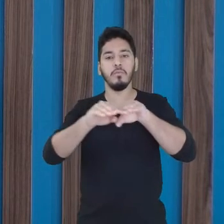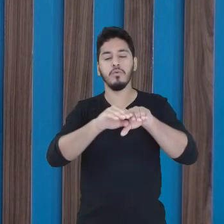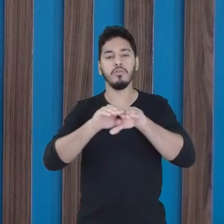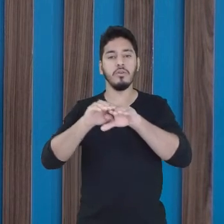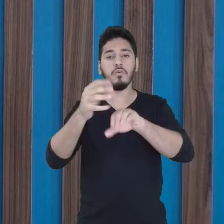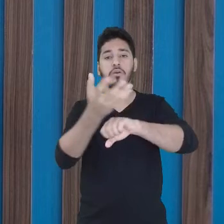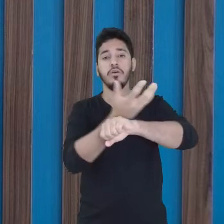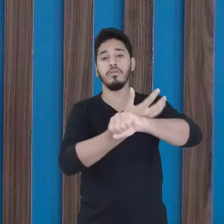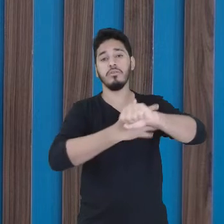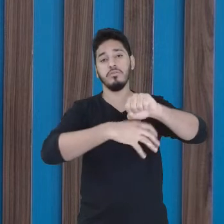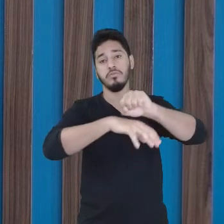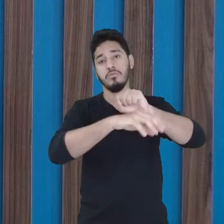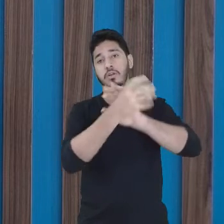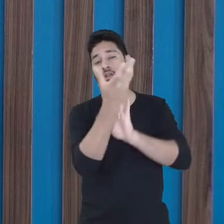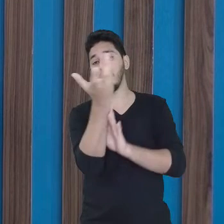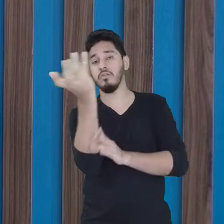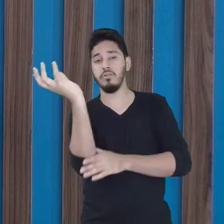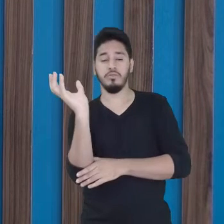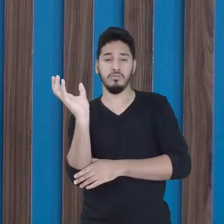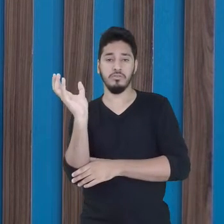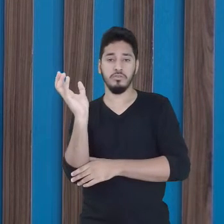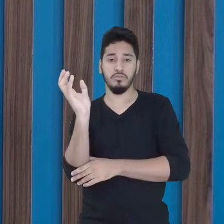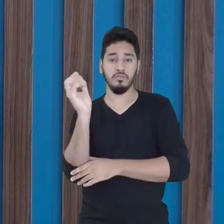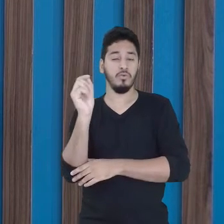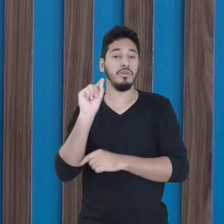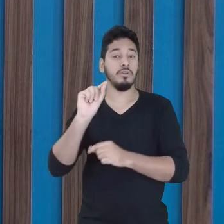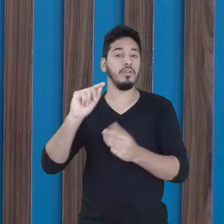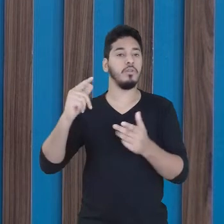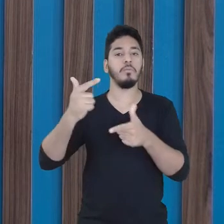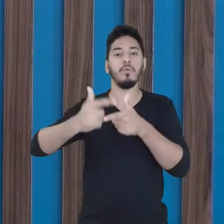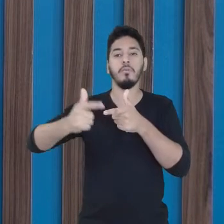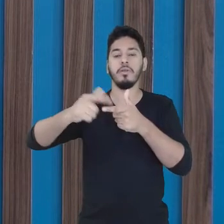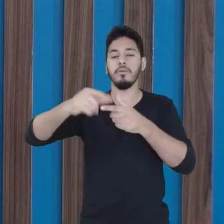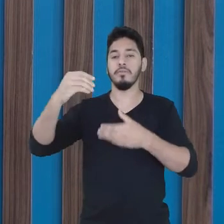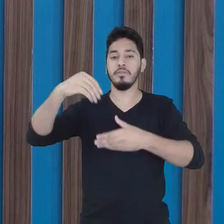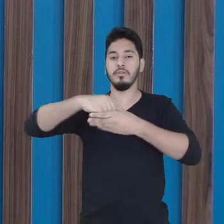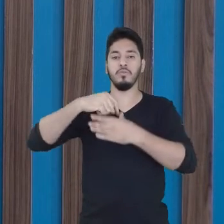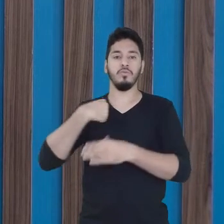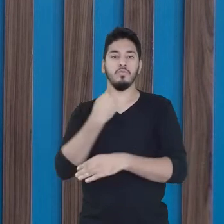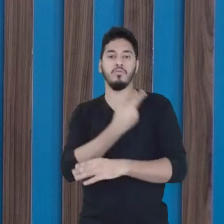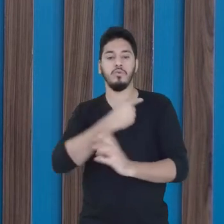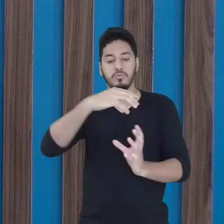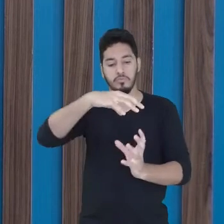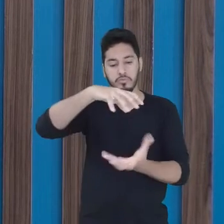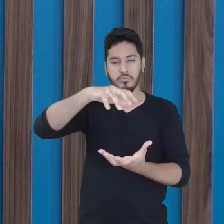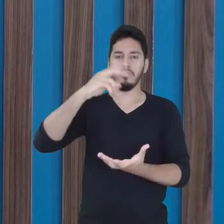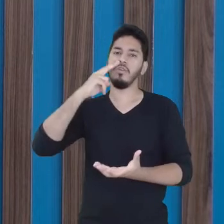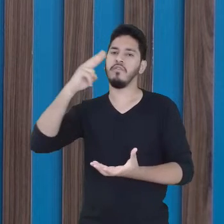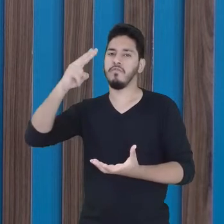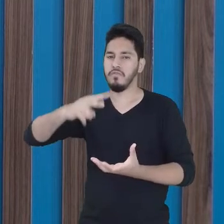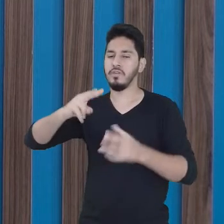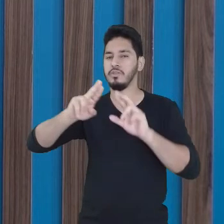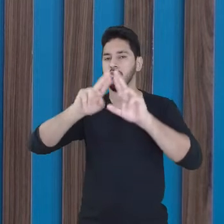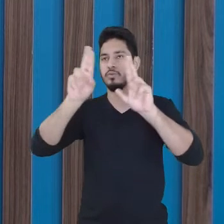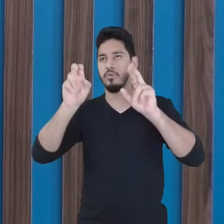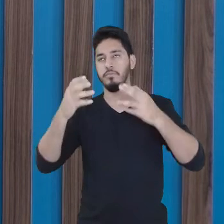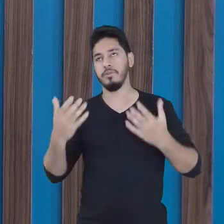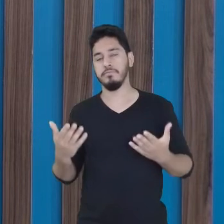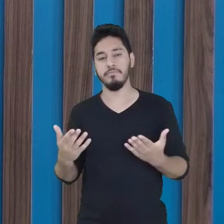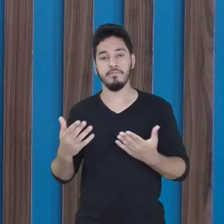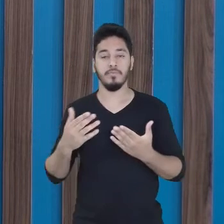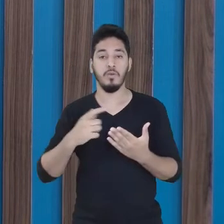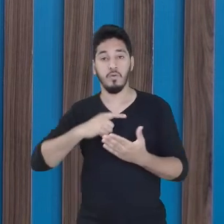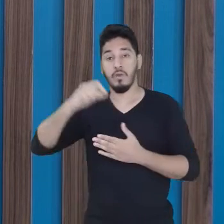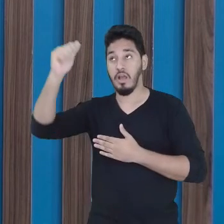essa natureza, né? O quanto a gente está impactando dentro do nosso planeta Terra. A gente vê essa questão aí das ondas